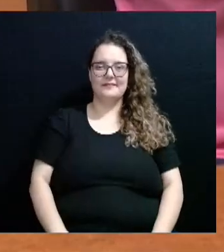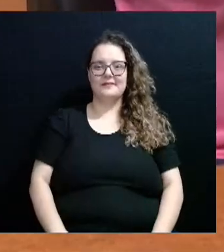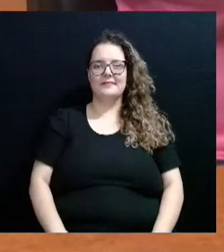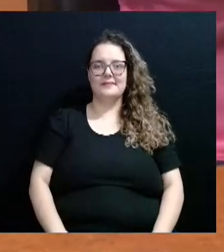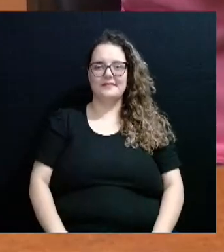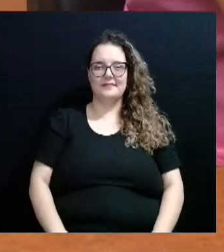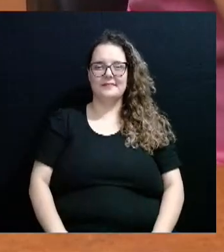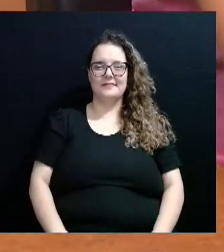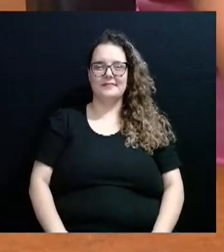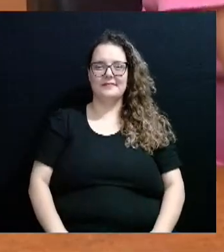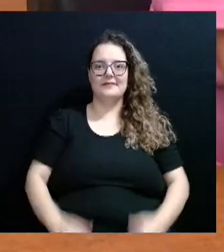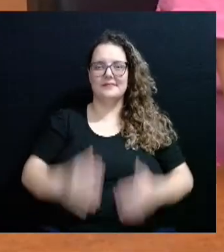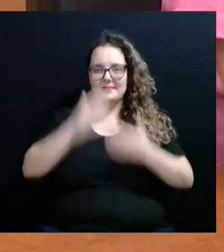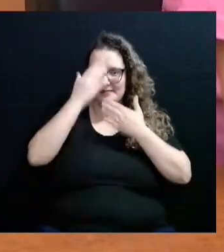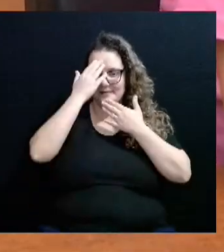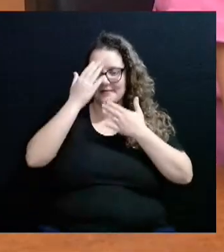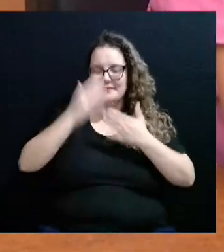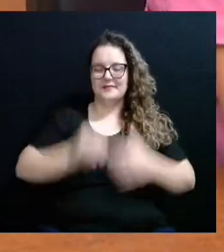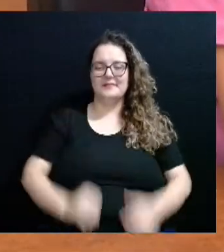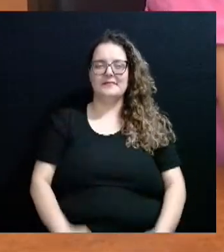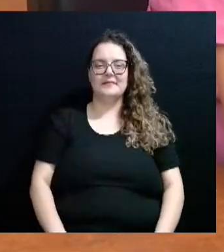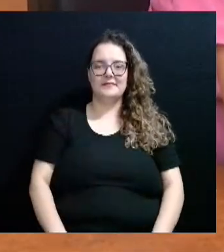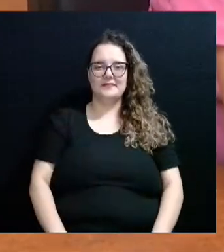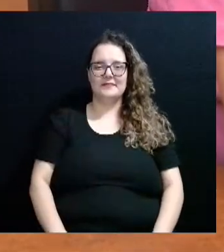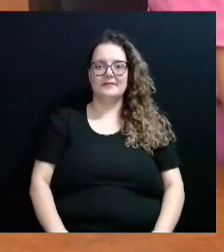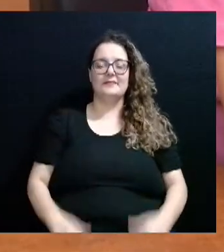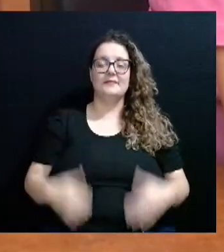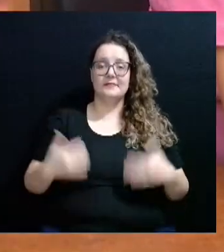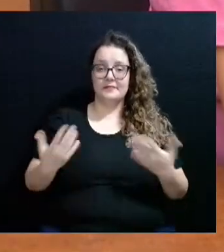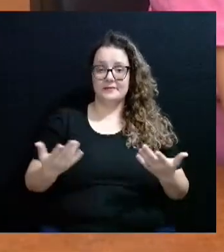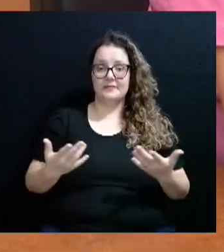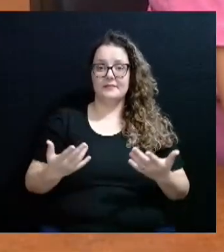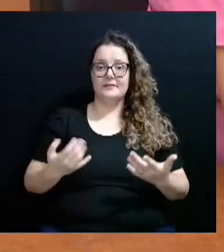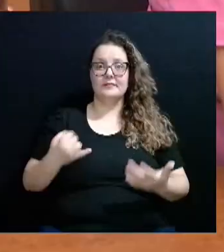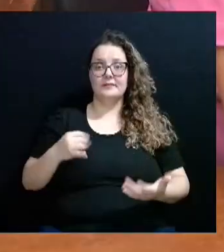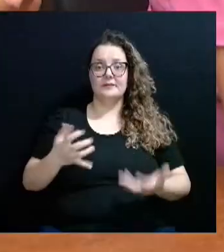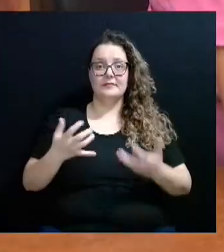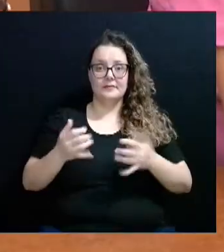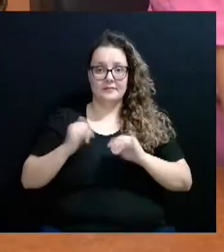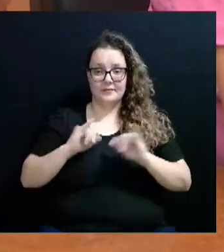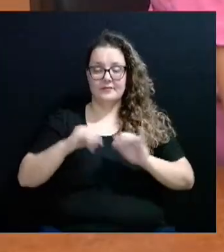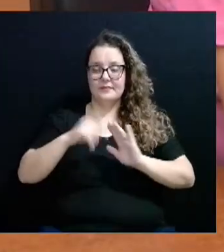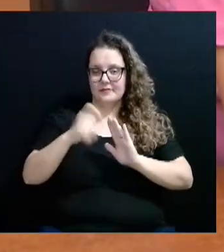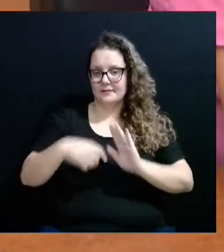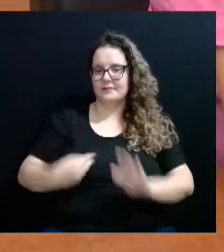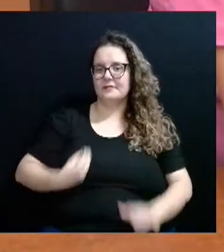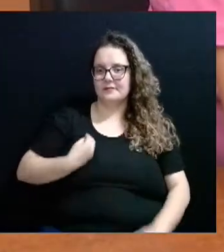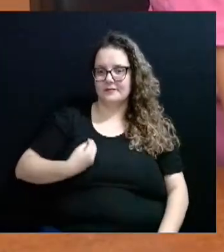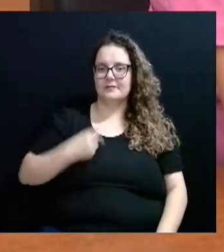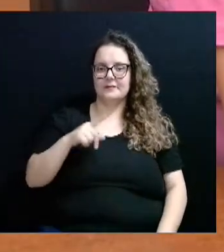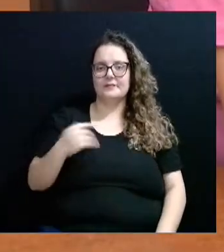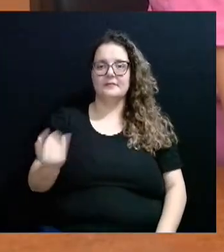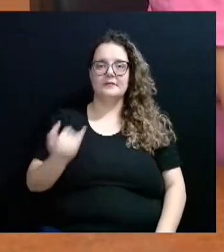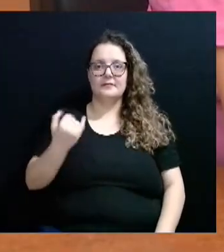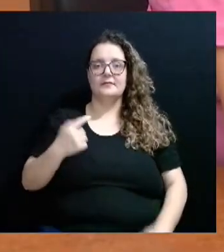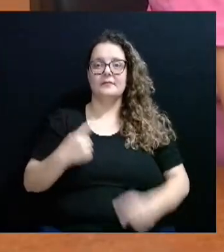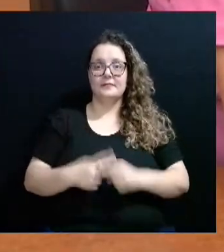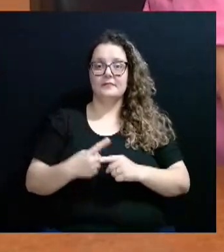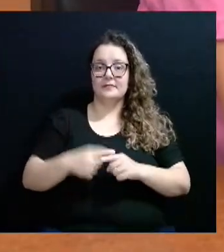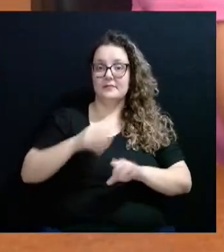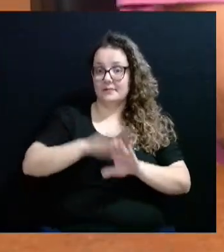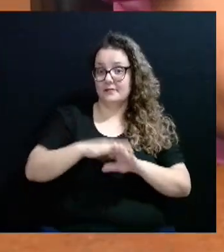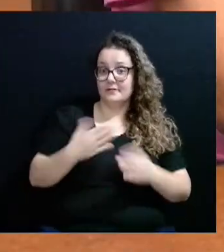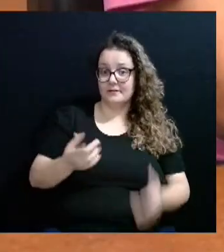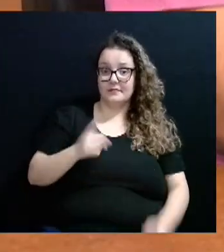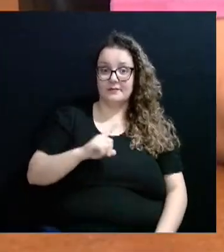Obrigada. Pessoal, se alguém quiser mais que seja registrada a presença, é importante, porque essa atividade, embora ela não está